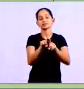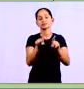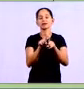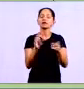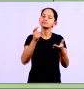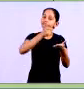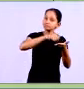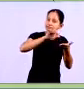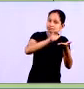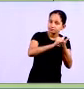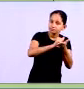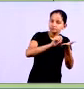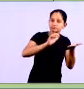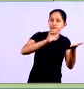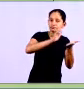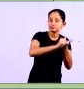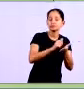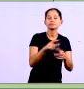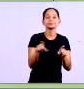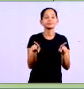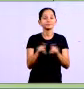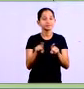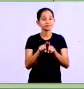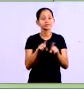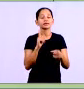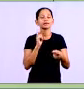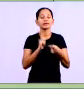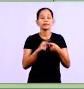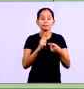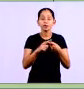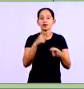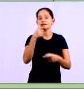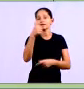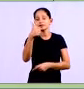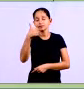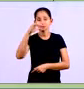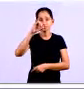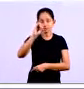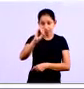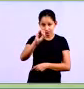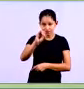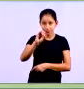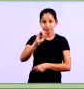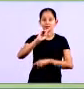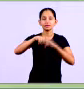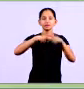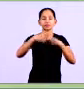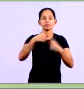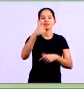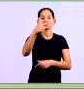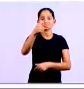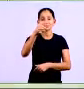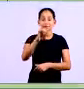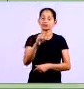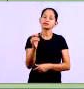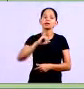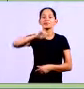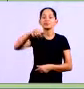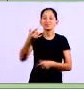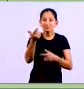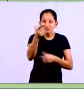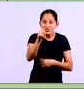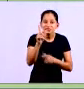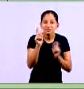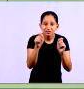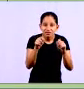quê? Esse 100 você não recupera e esse 70 você não recupera. Se a gente voltar aos slides, a gente vai perceber o seguinte.